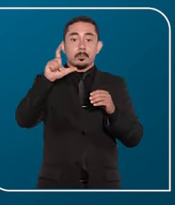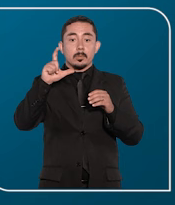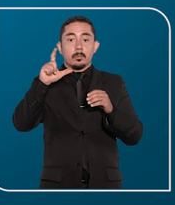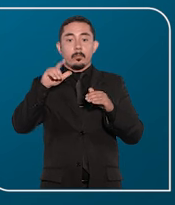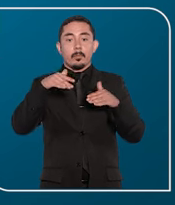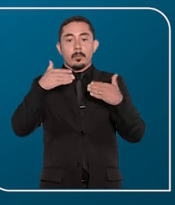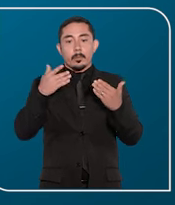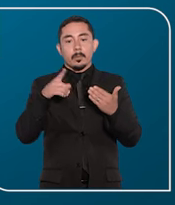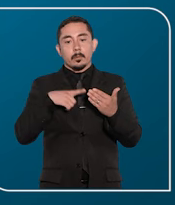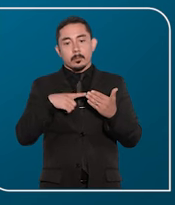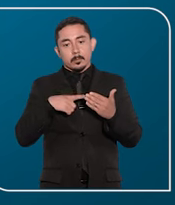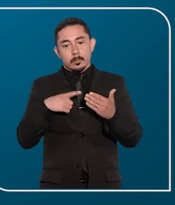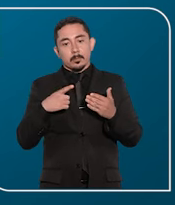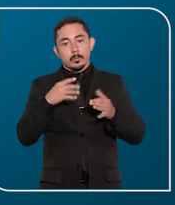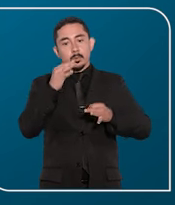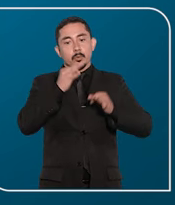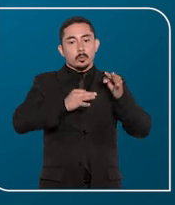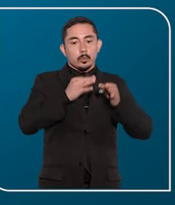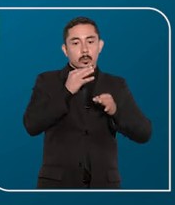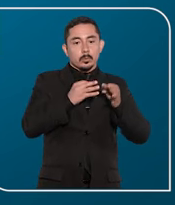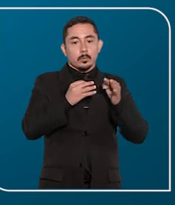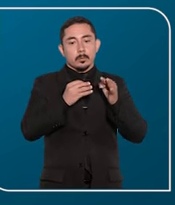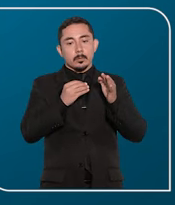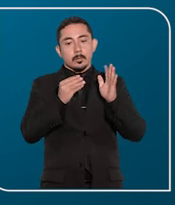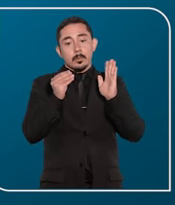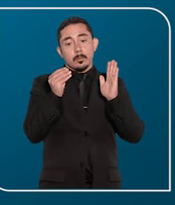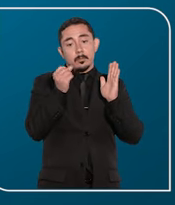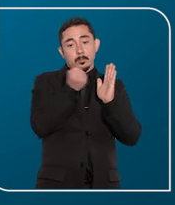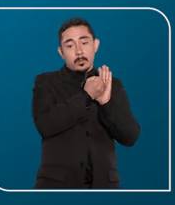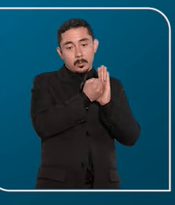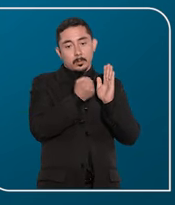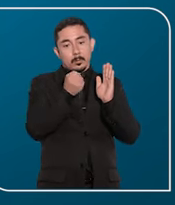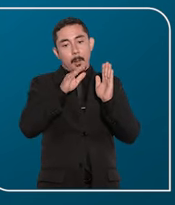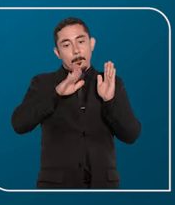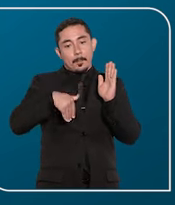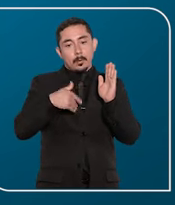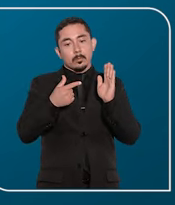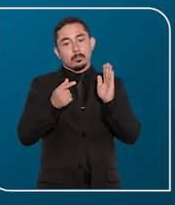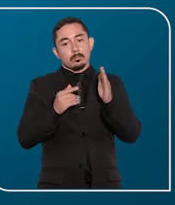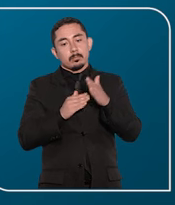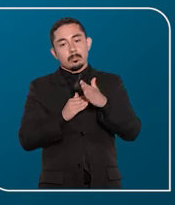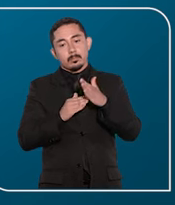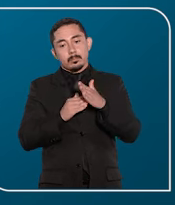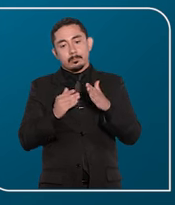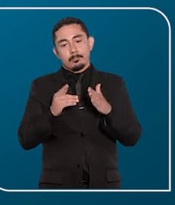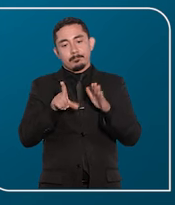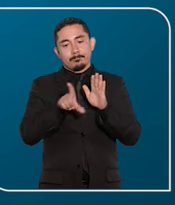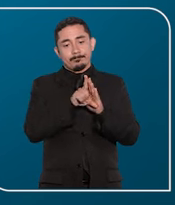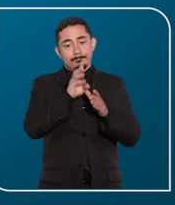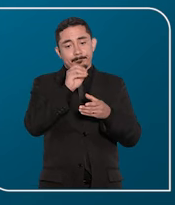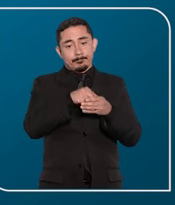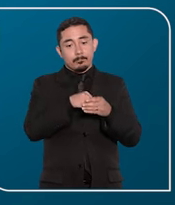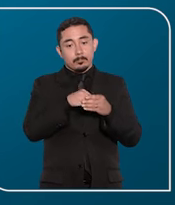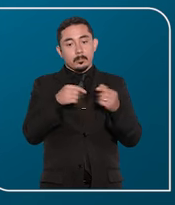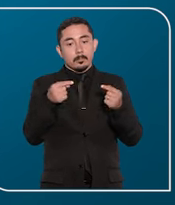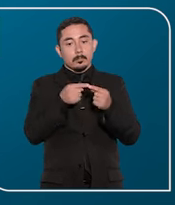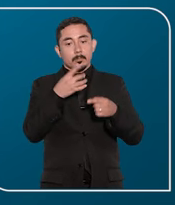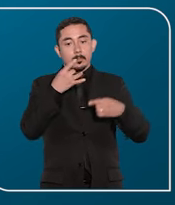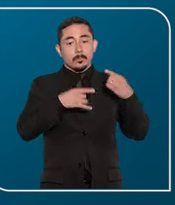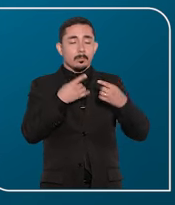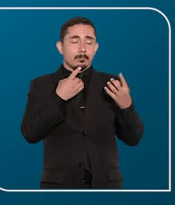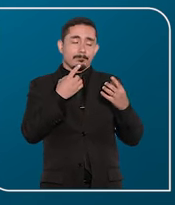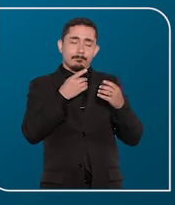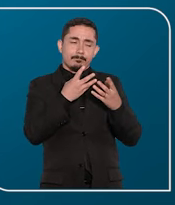quê? Magistrados fixando abaixo do mínimo legal. Né? E isso gerou uma grande discussão,